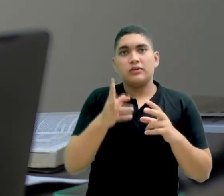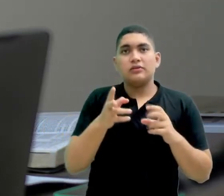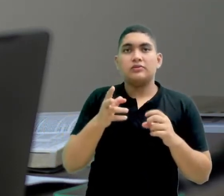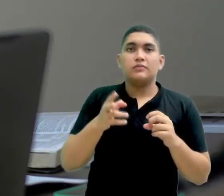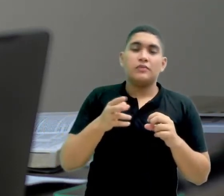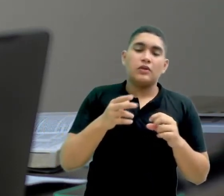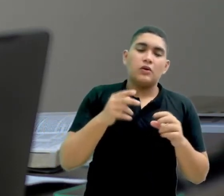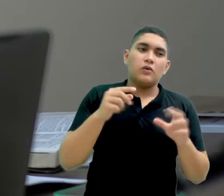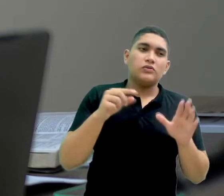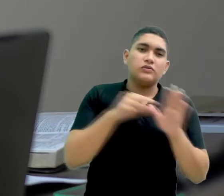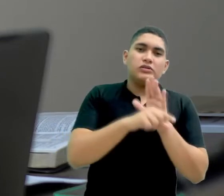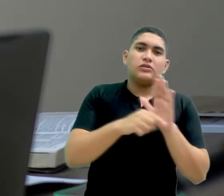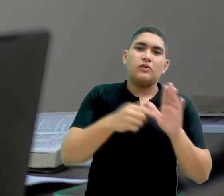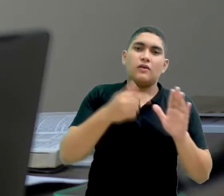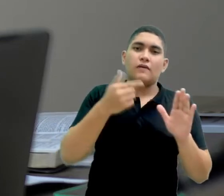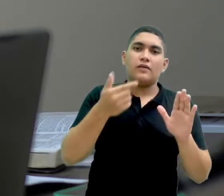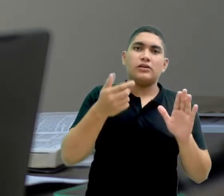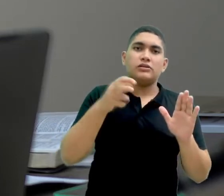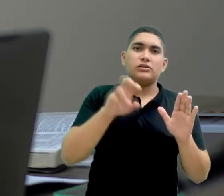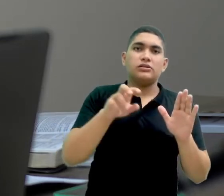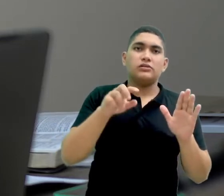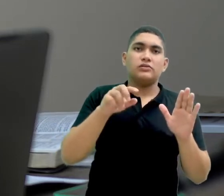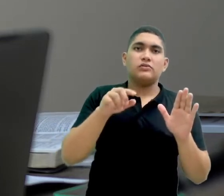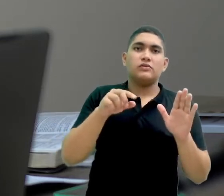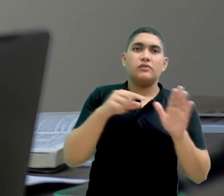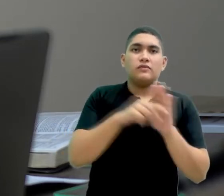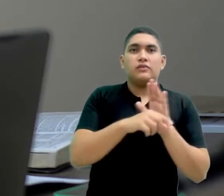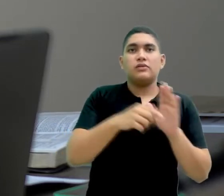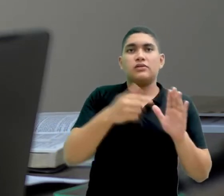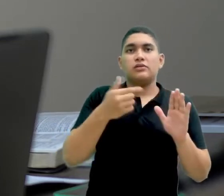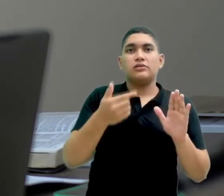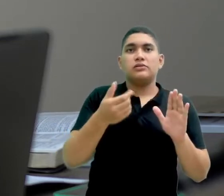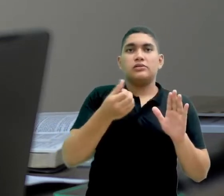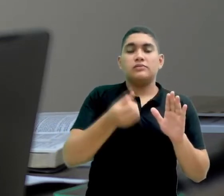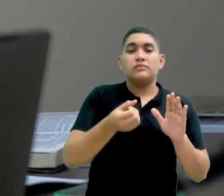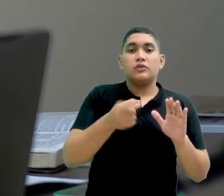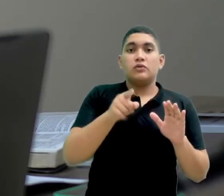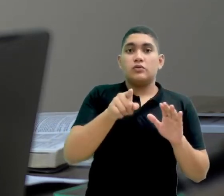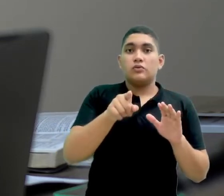versículos 25 e 26. Concilia-te